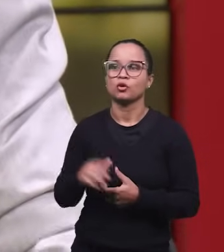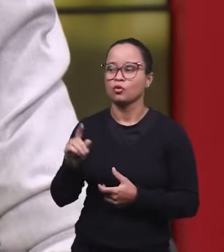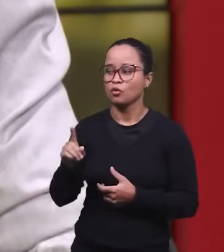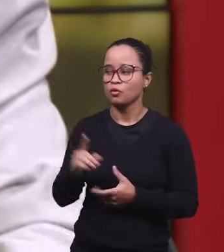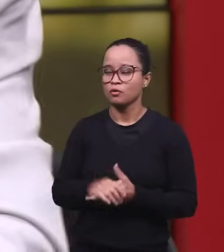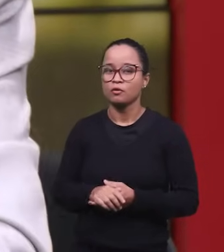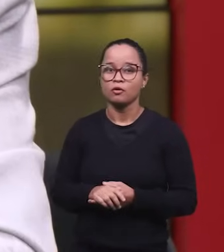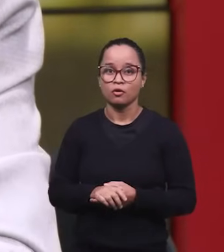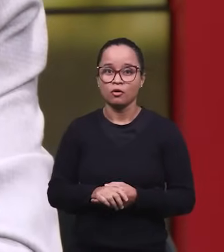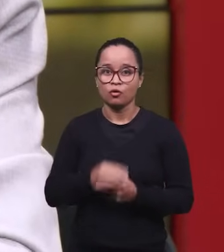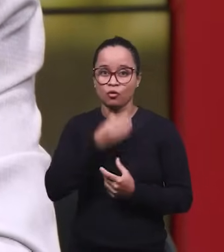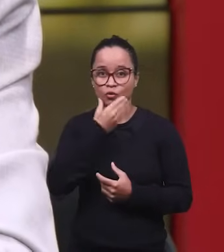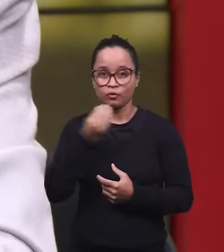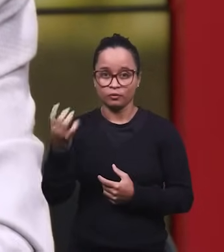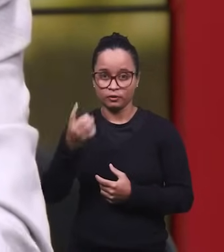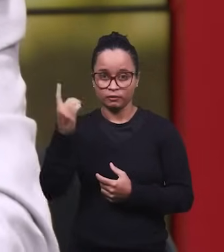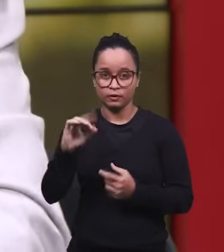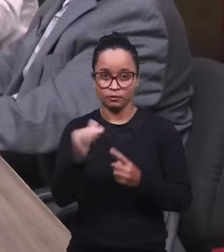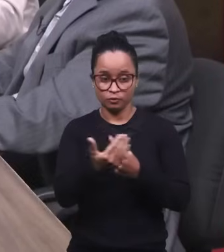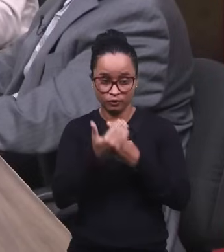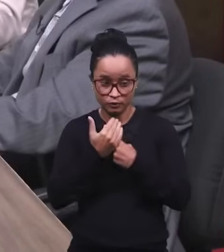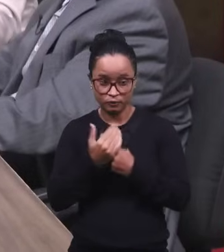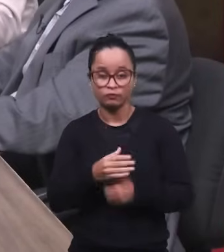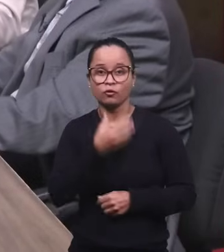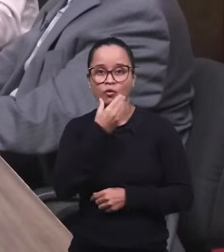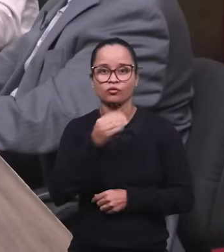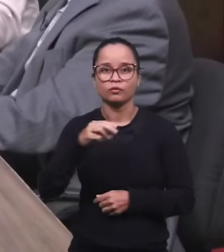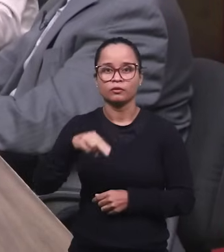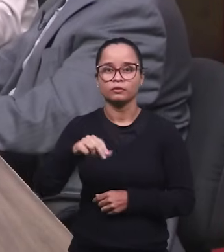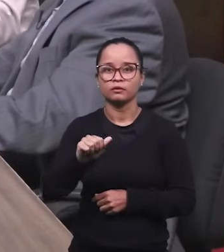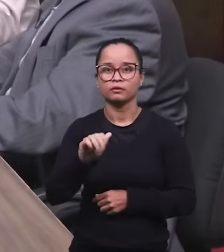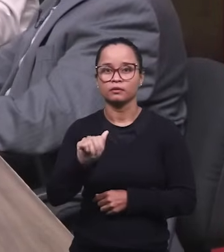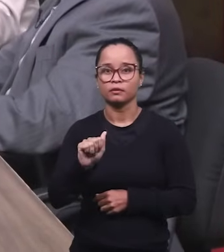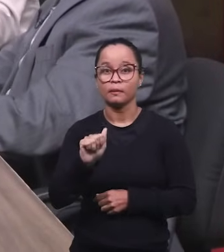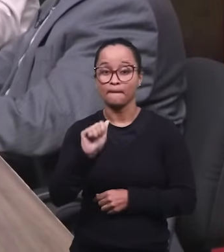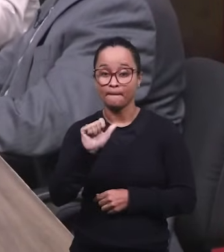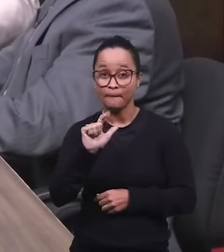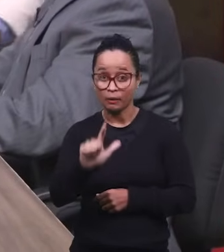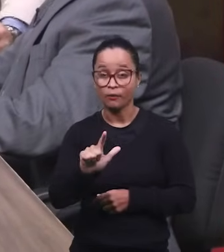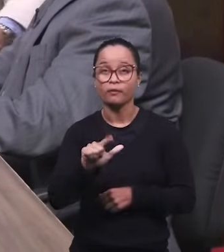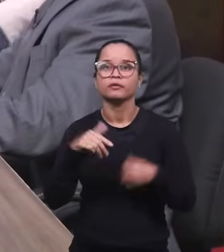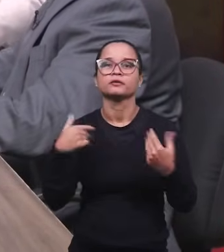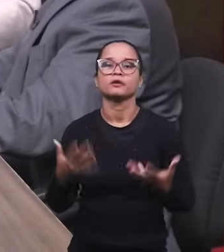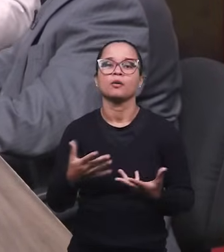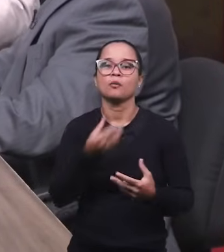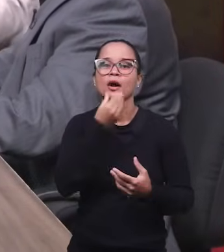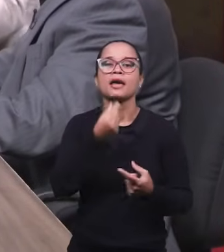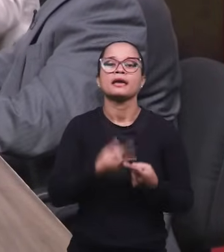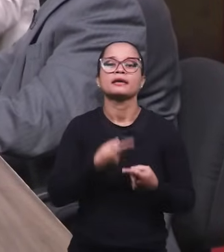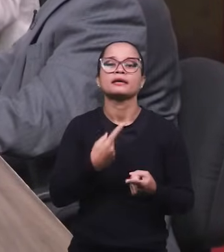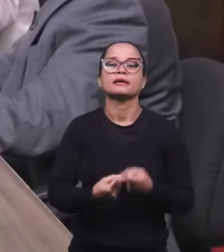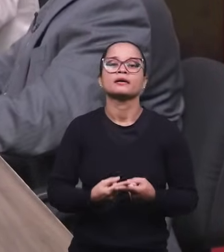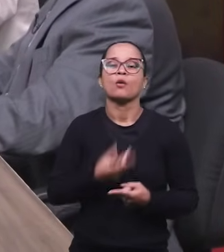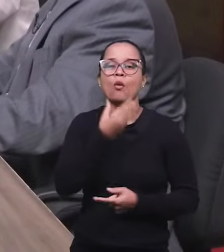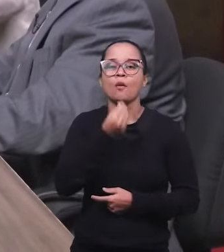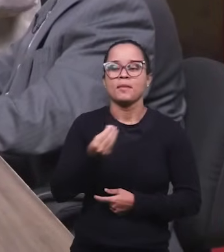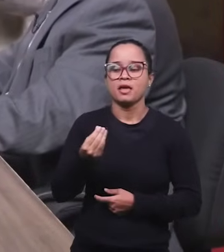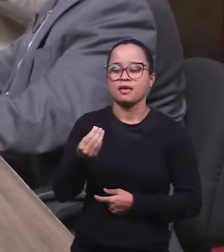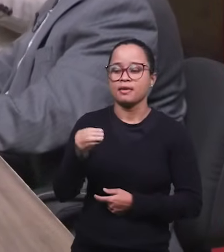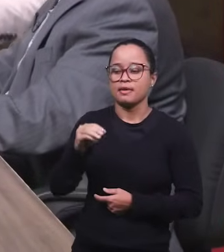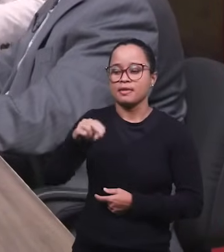homens de Davi protegiam os homens de Nabal. E Nabal era um homem rico, né? Esse é um ponto importante. Então,